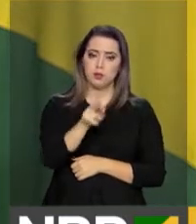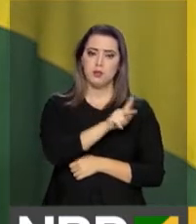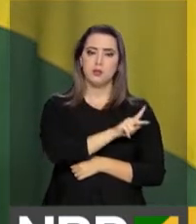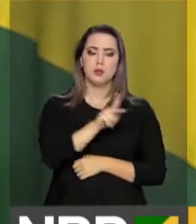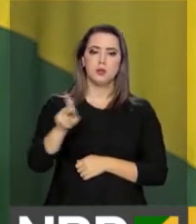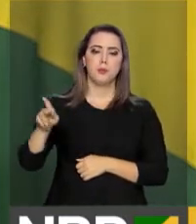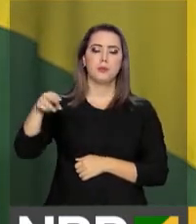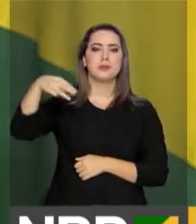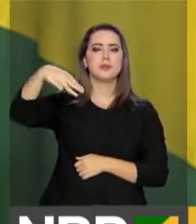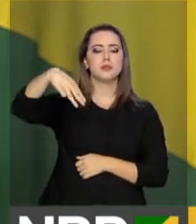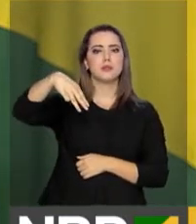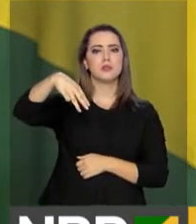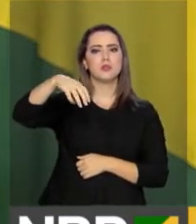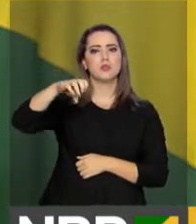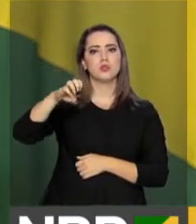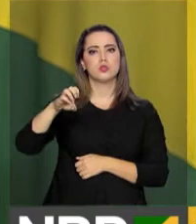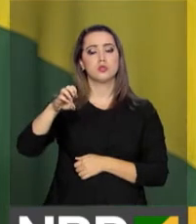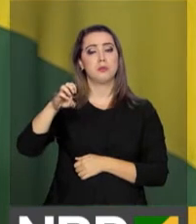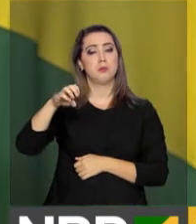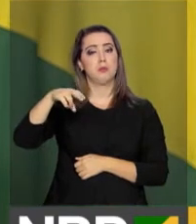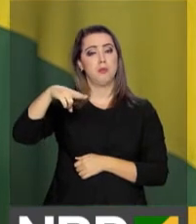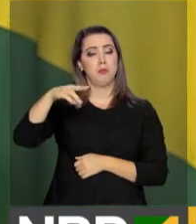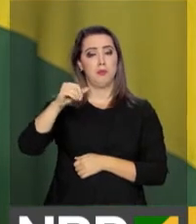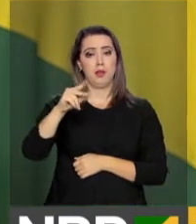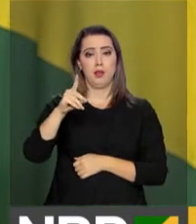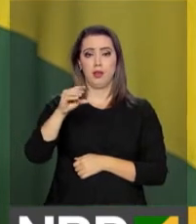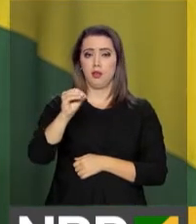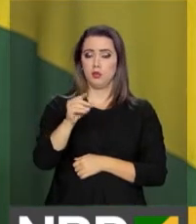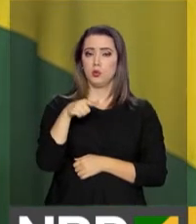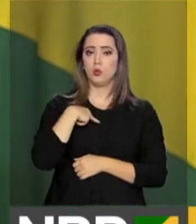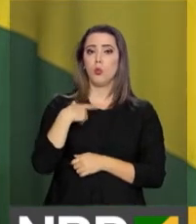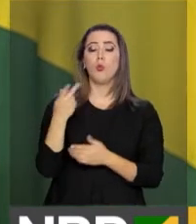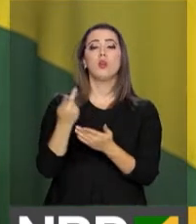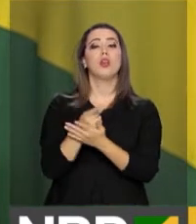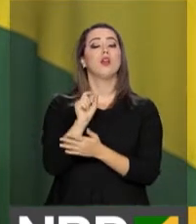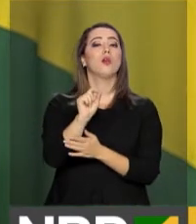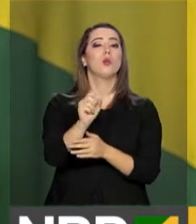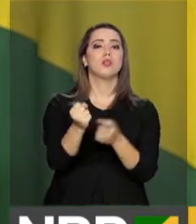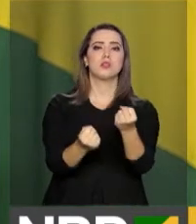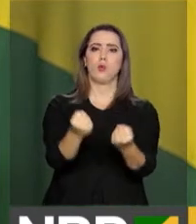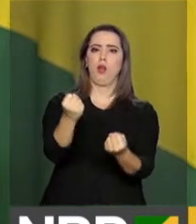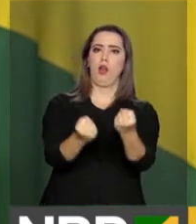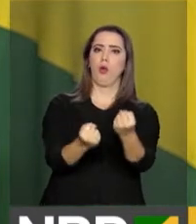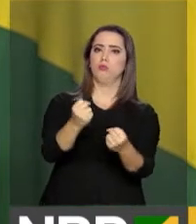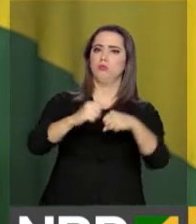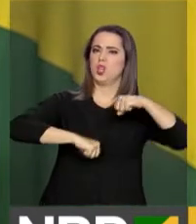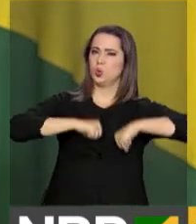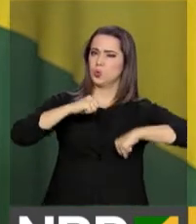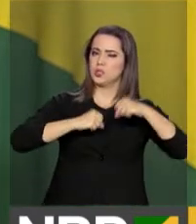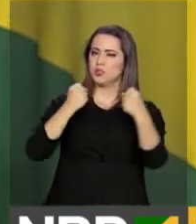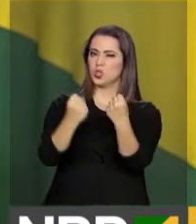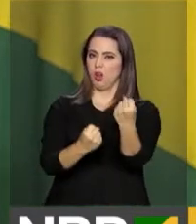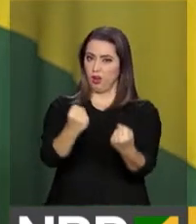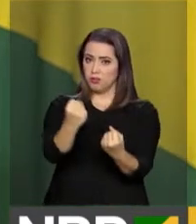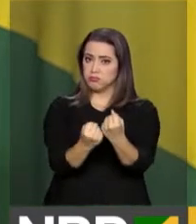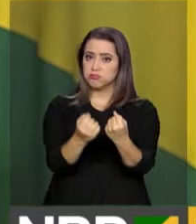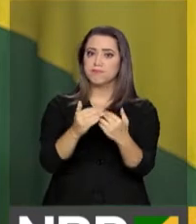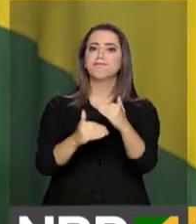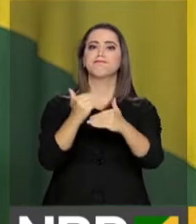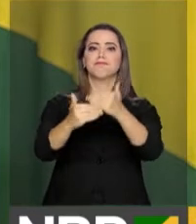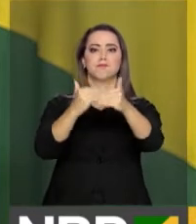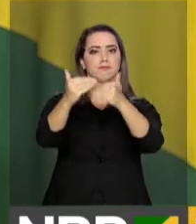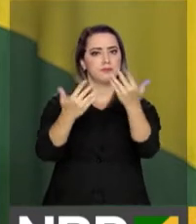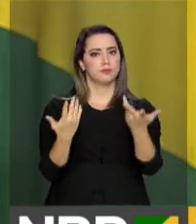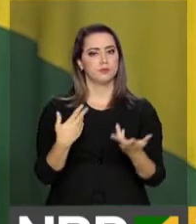que aconteceu no setor automotivo nestes últimos meses e nós é interessante toda